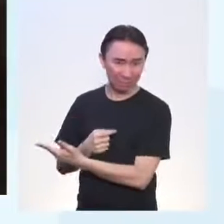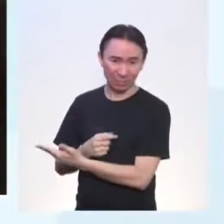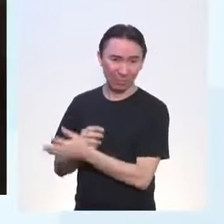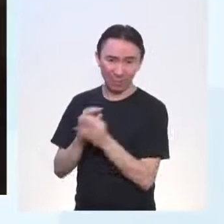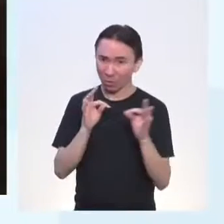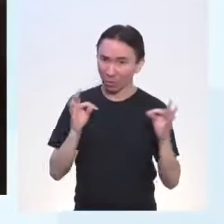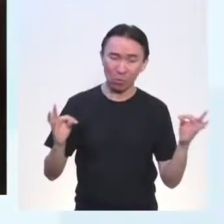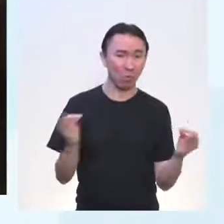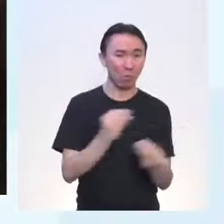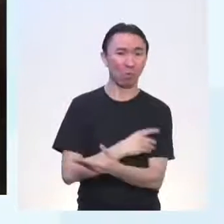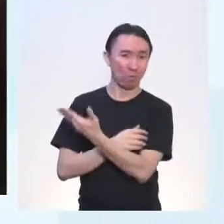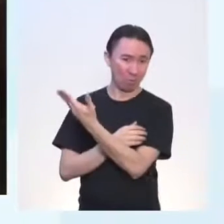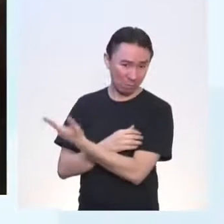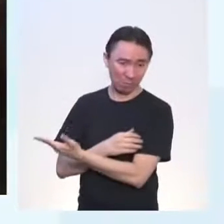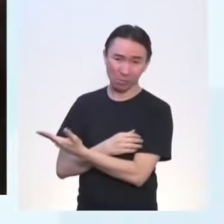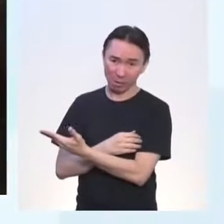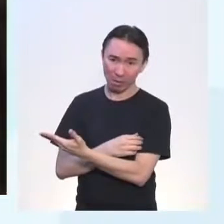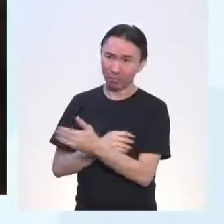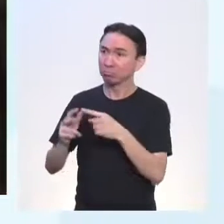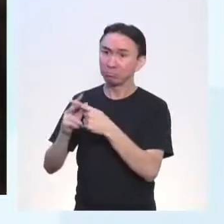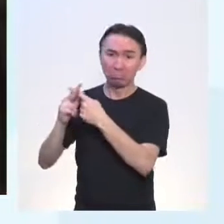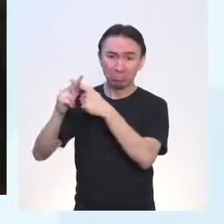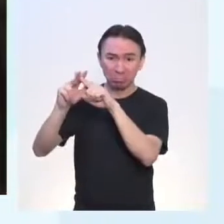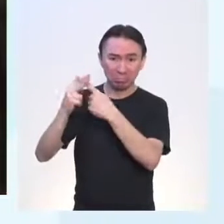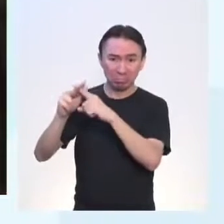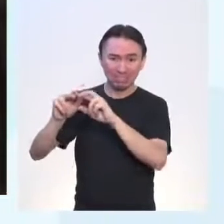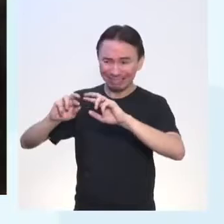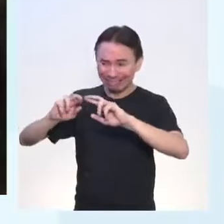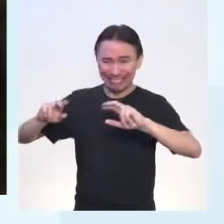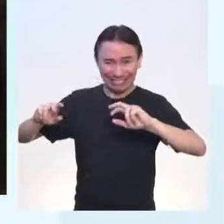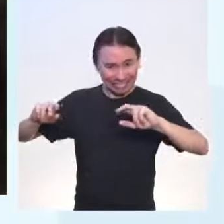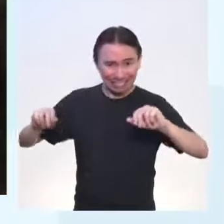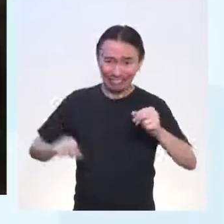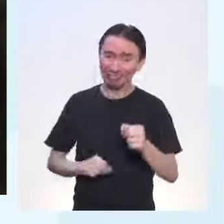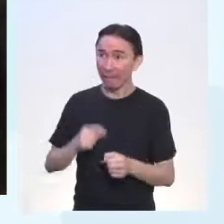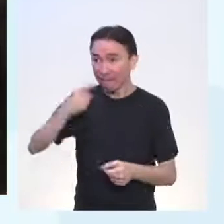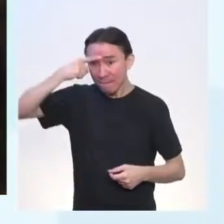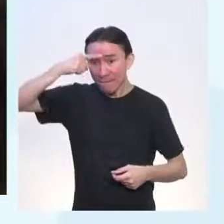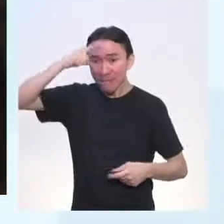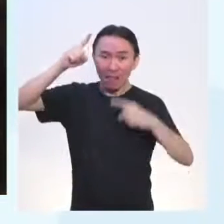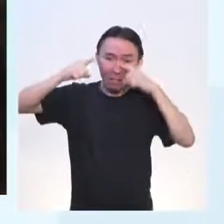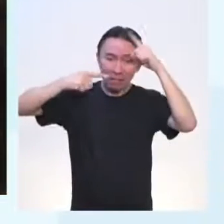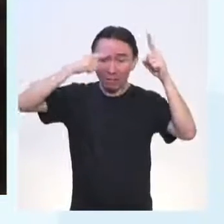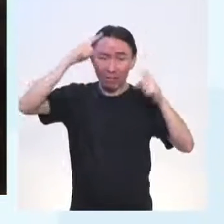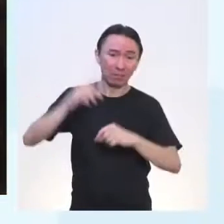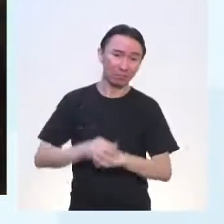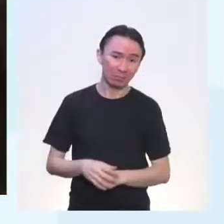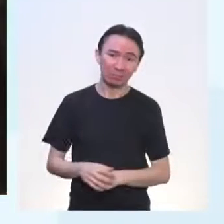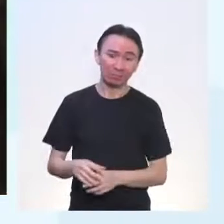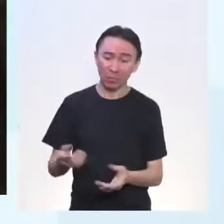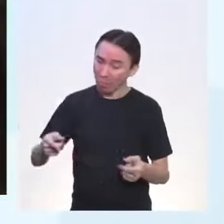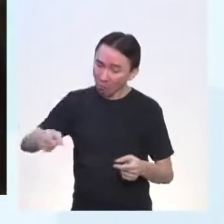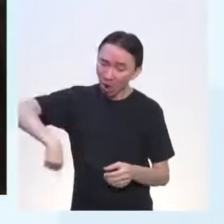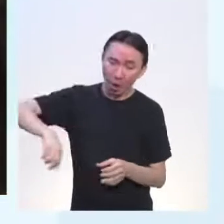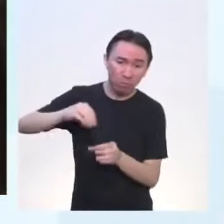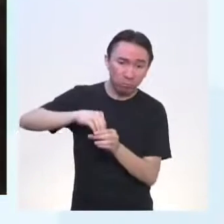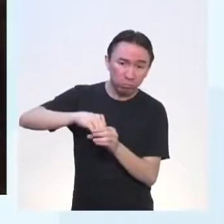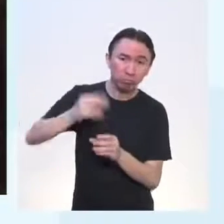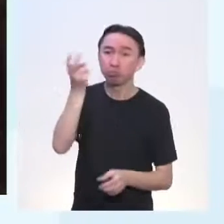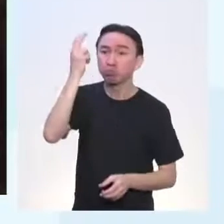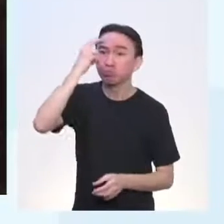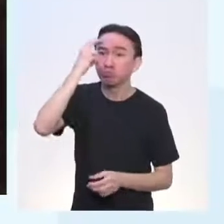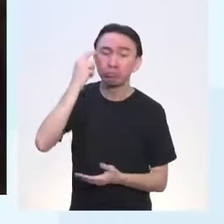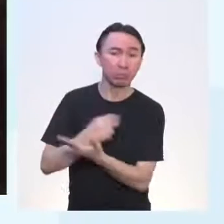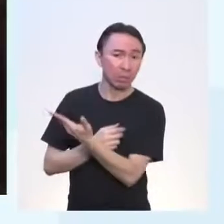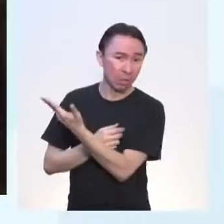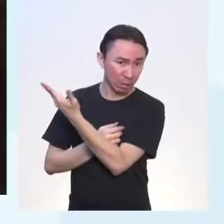aí são ferramentas que foram construídas aí dentro da nossa cultura, a gente foi aprendendo a manusear